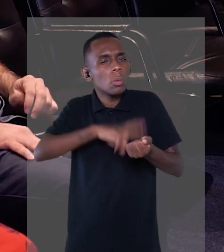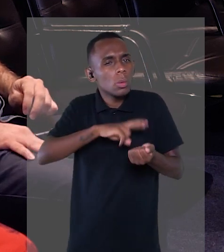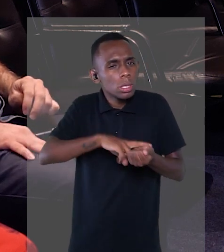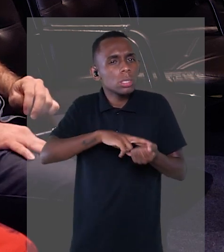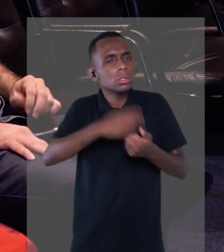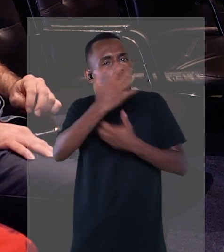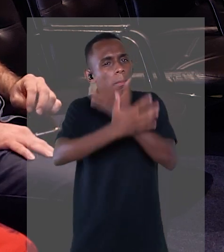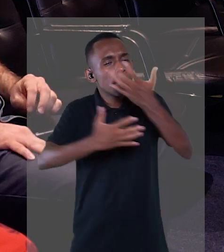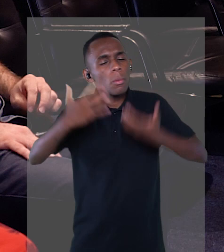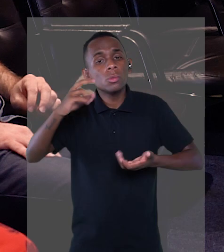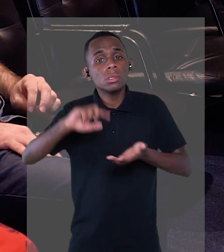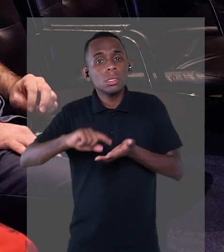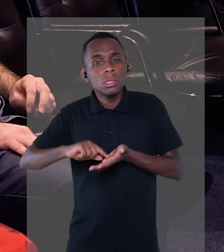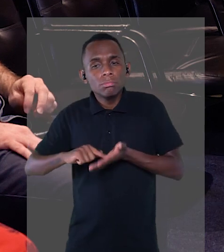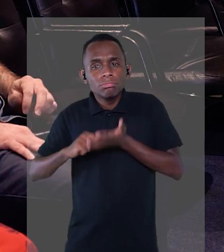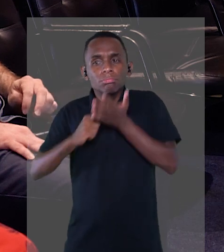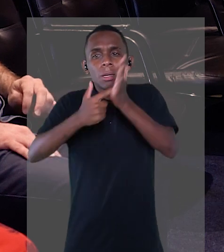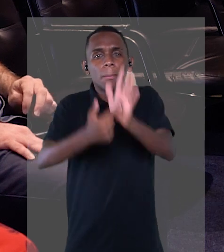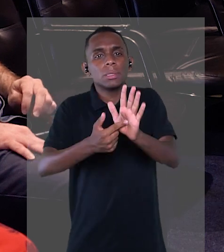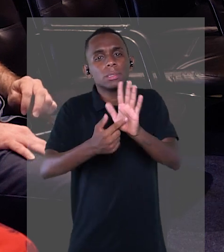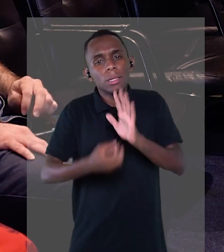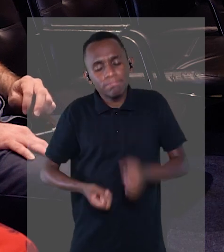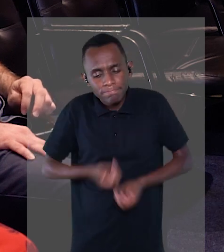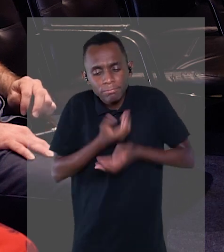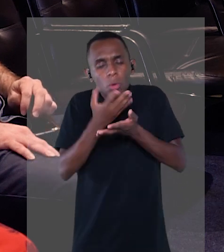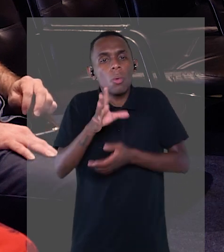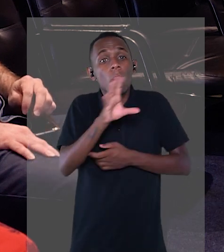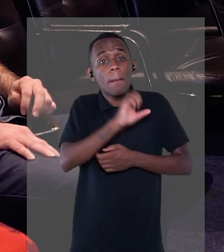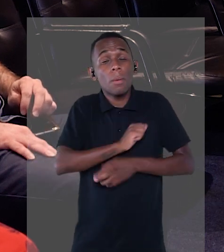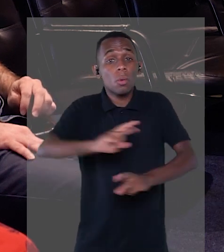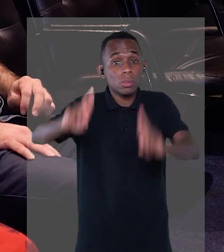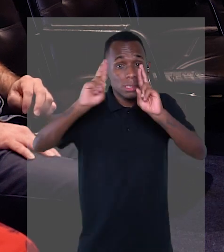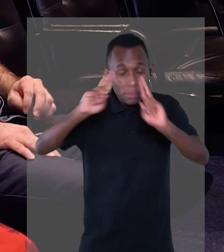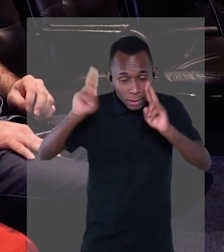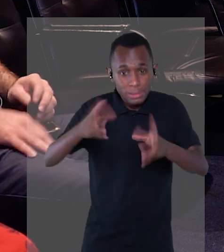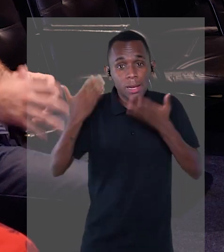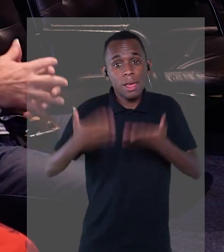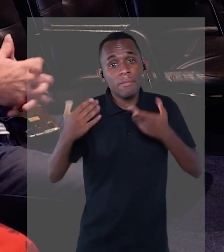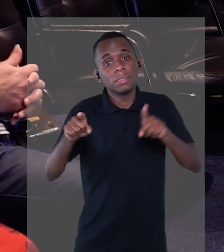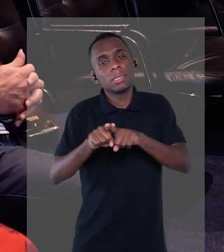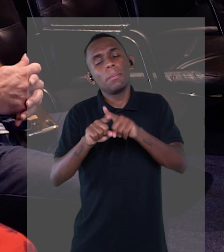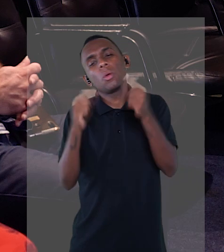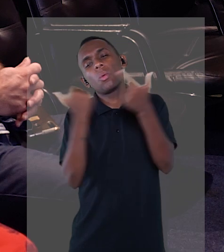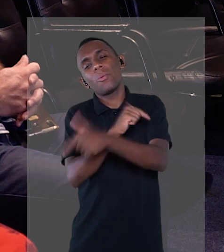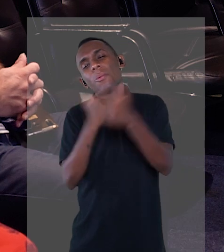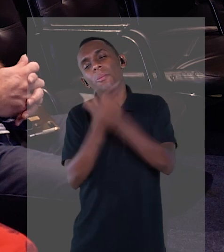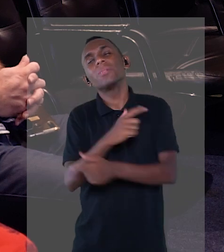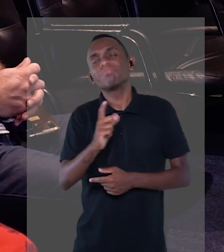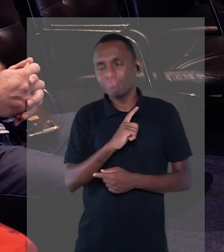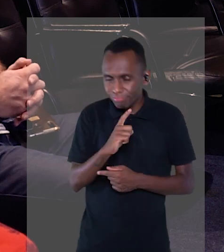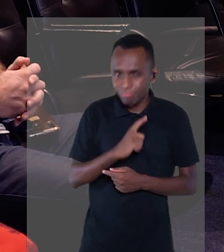assim todo o amor e a leveza e a esperança e o humor. Você tem muito